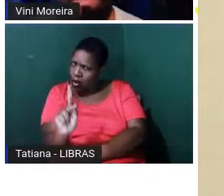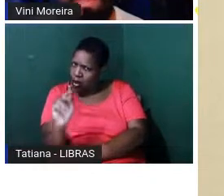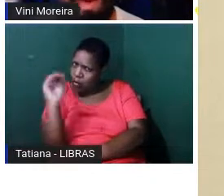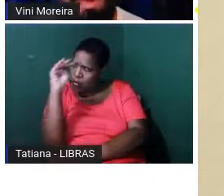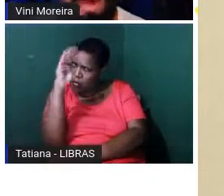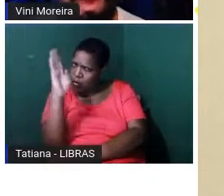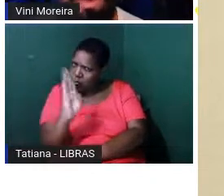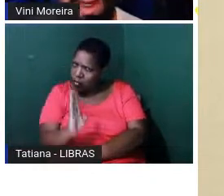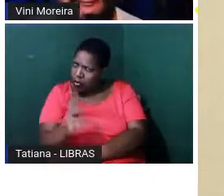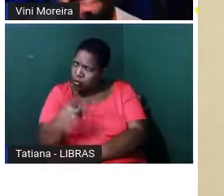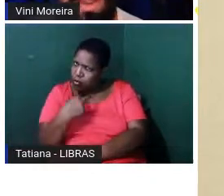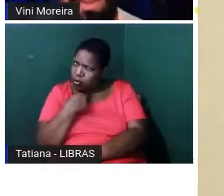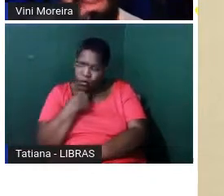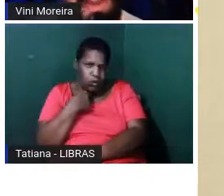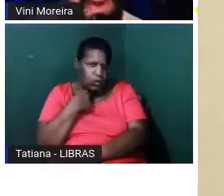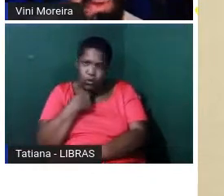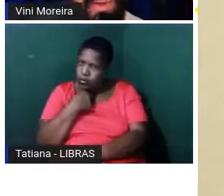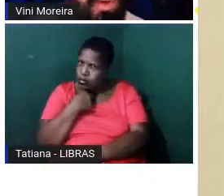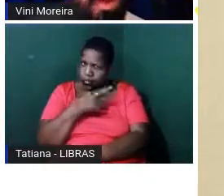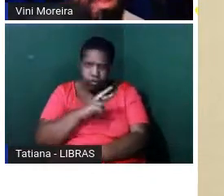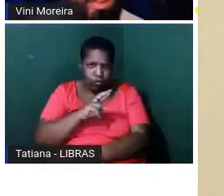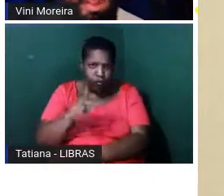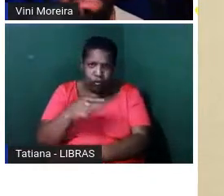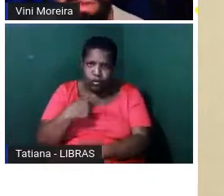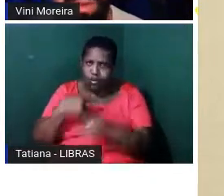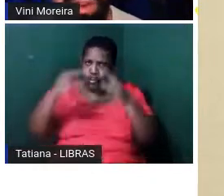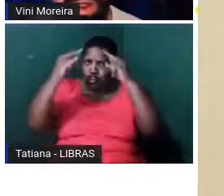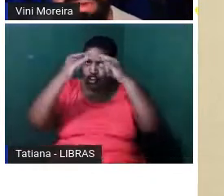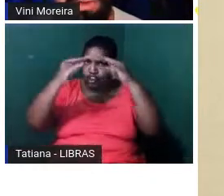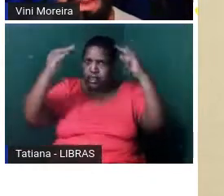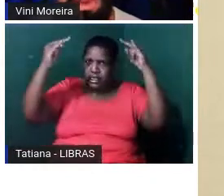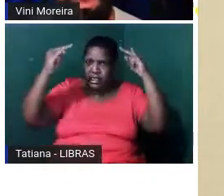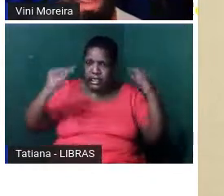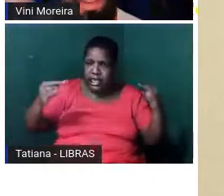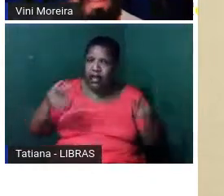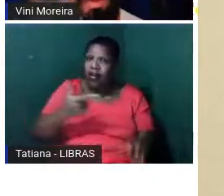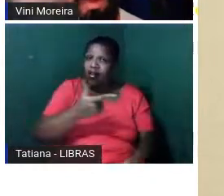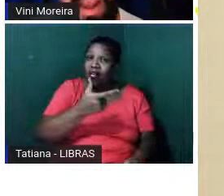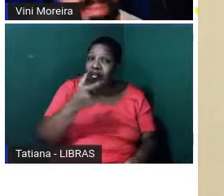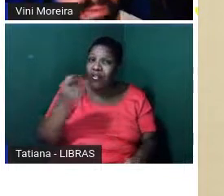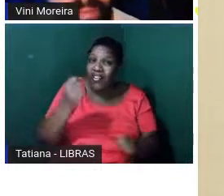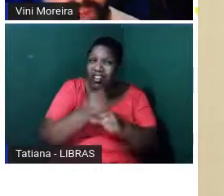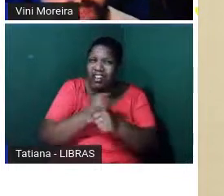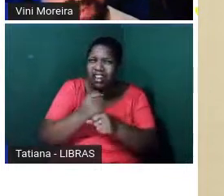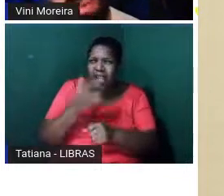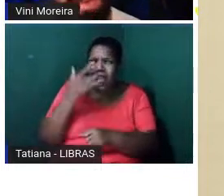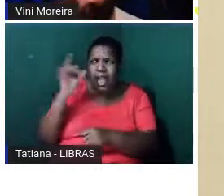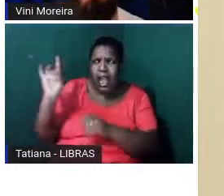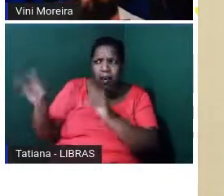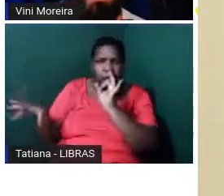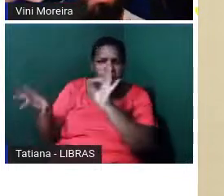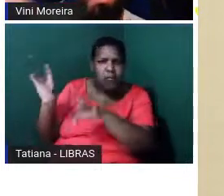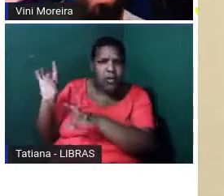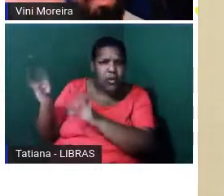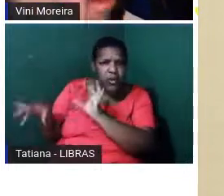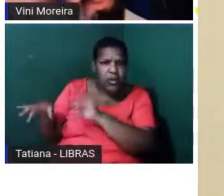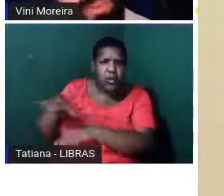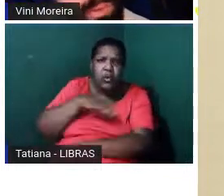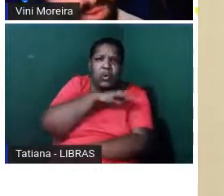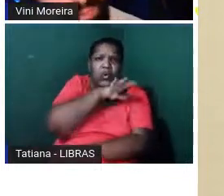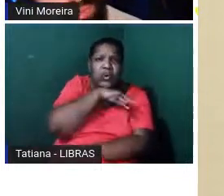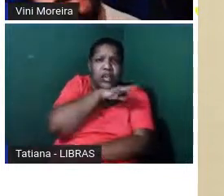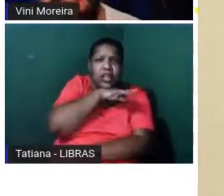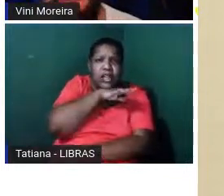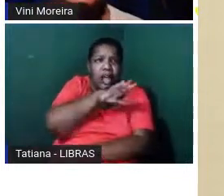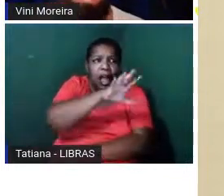falou que não pode mais usar animais em circo a 20 anos e aí abandonaram os animais e aí